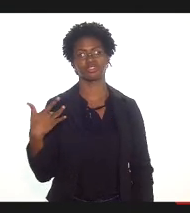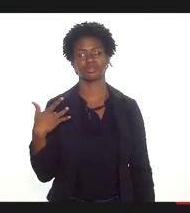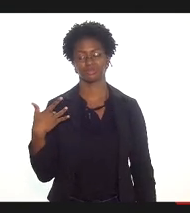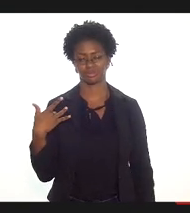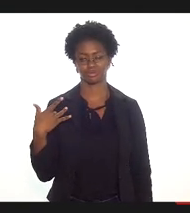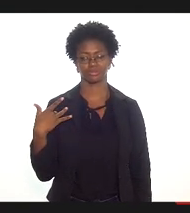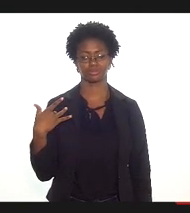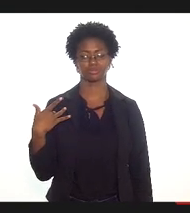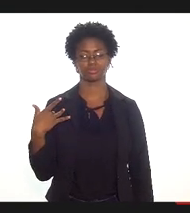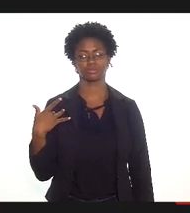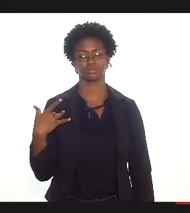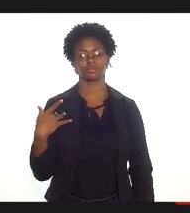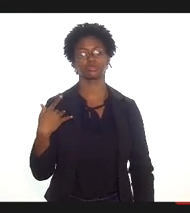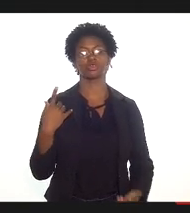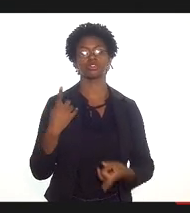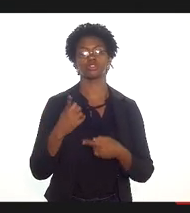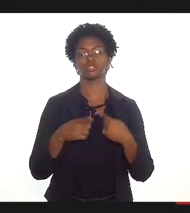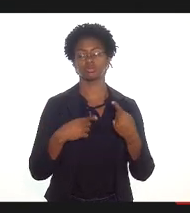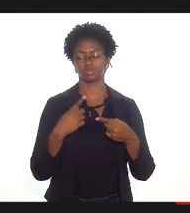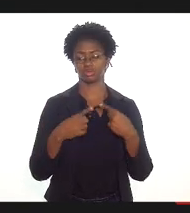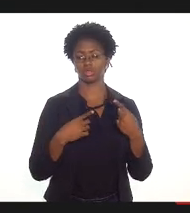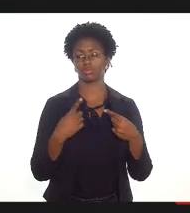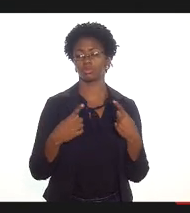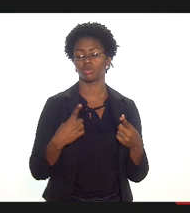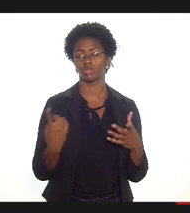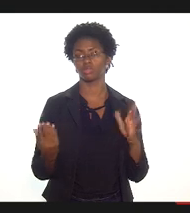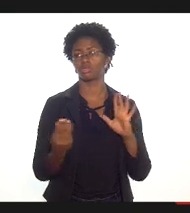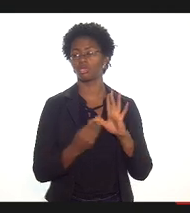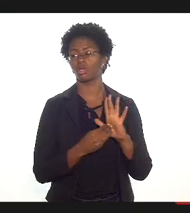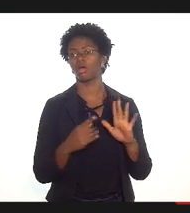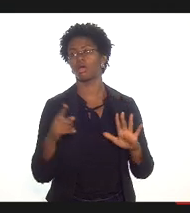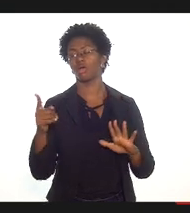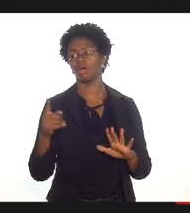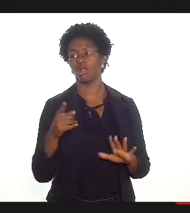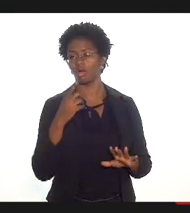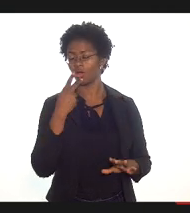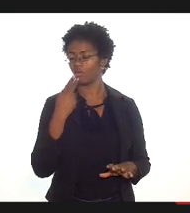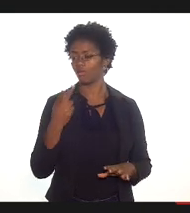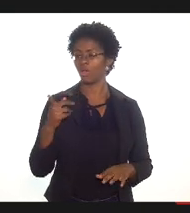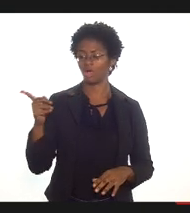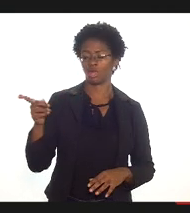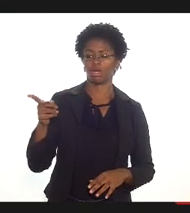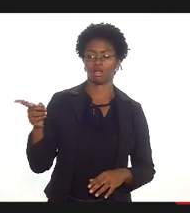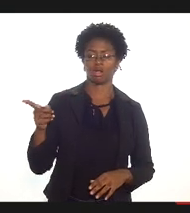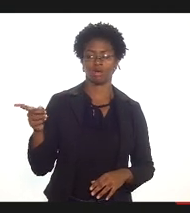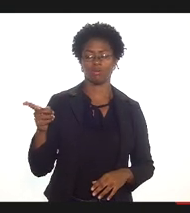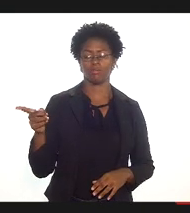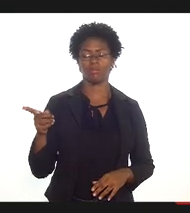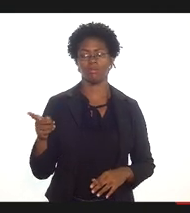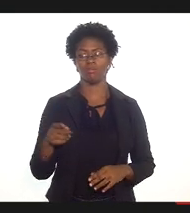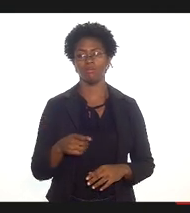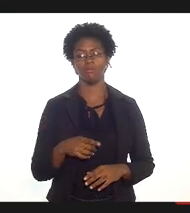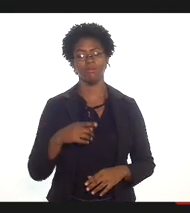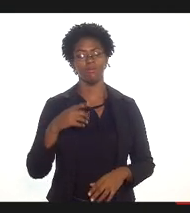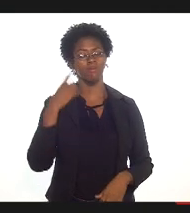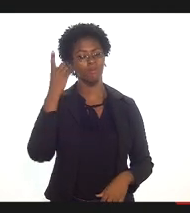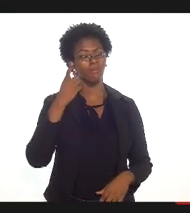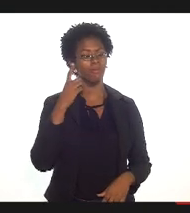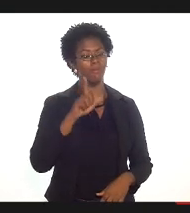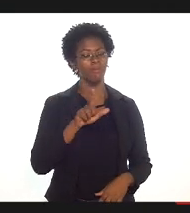tá? E depois a gente passa, então, a palavra para a deputada Lucinha,